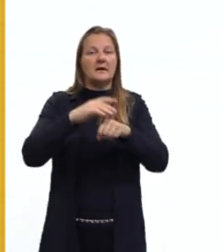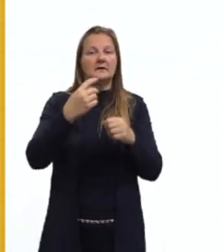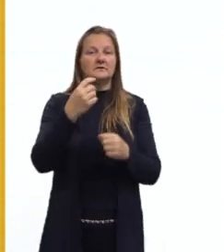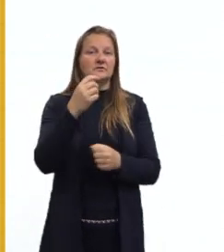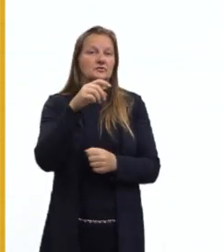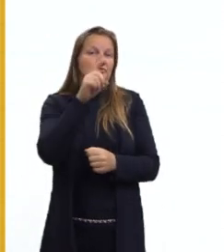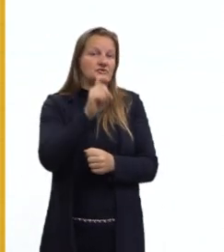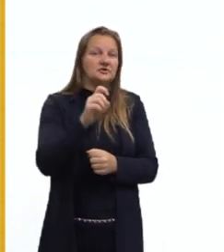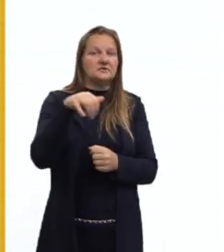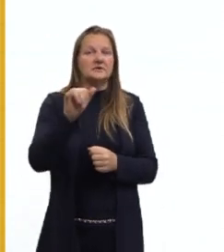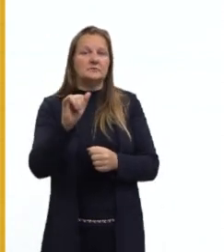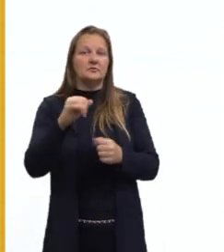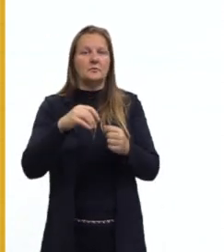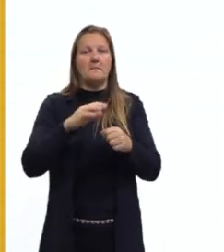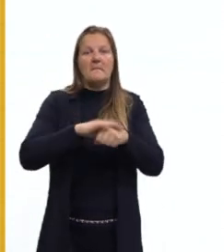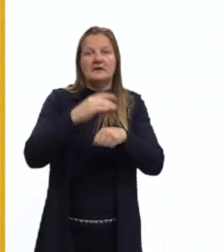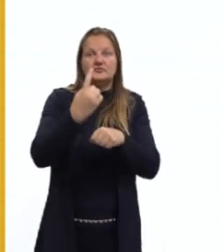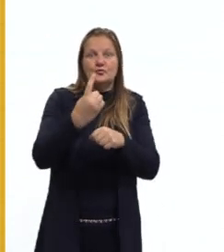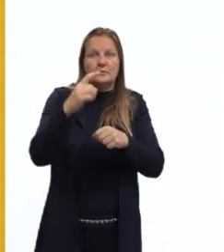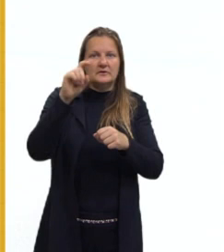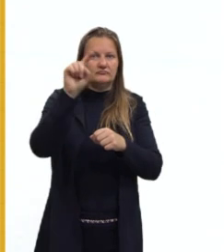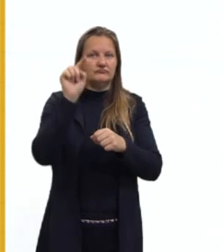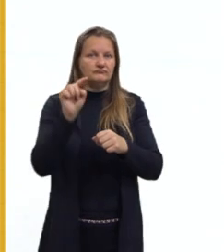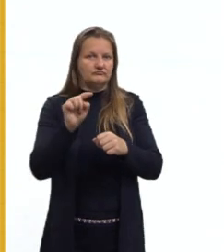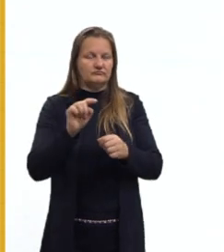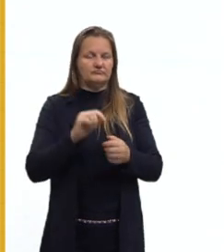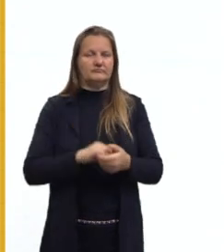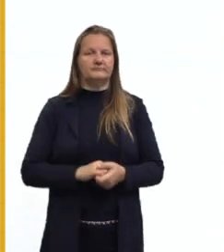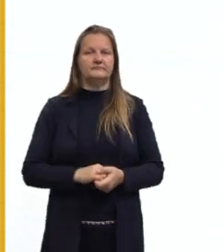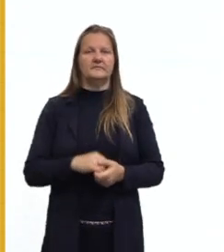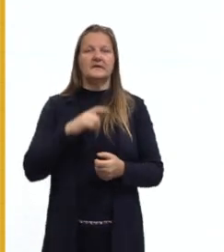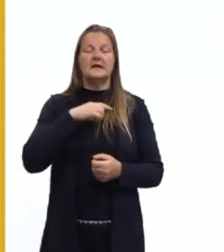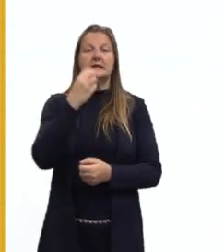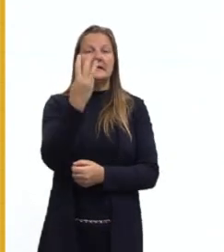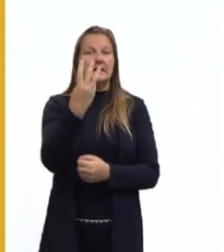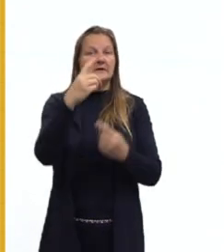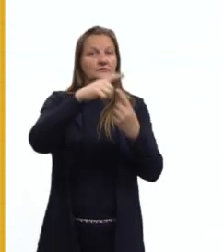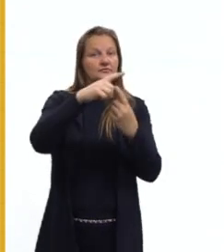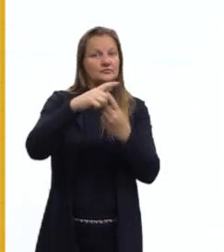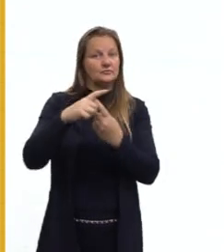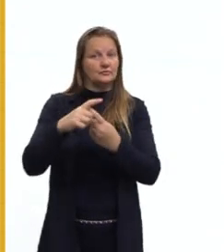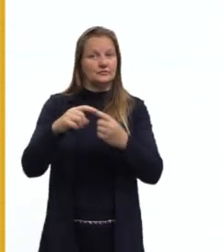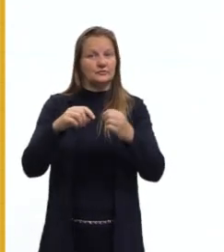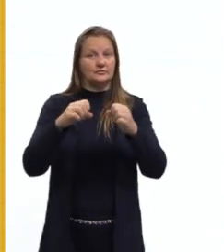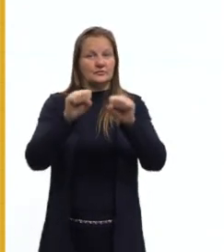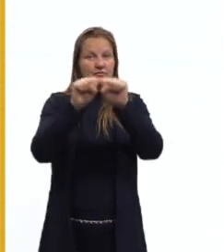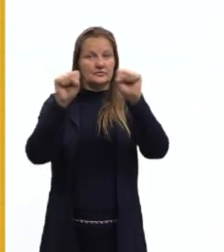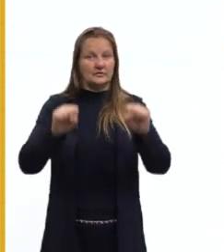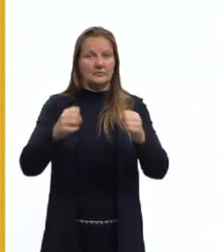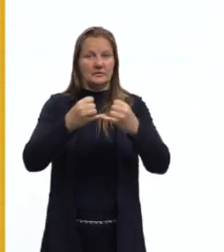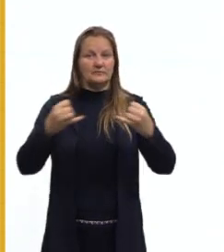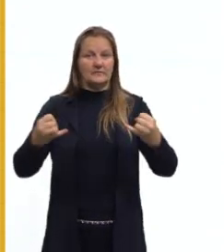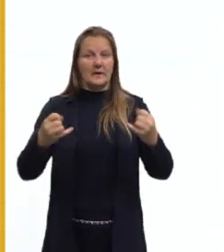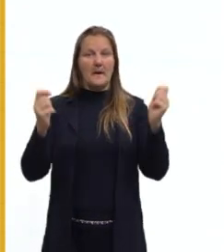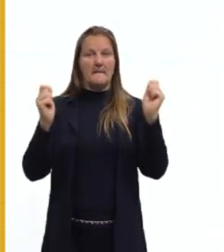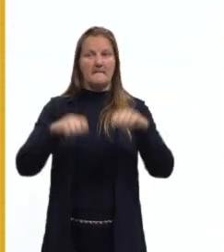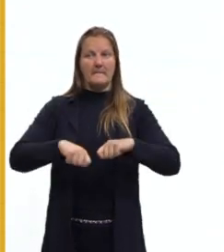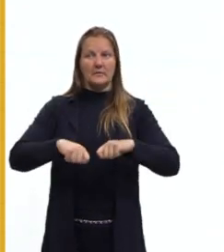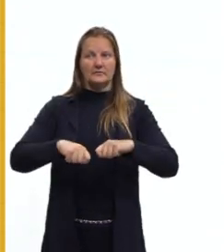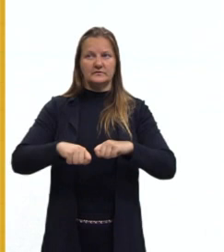incógnita vale dizer também que é três tipos de sistemas lineares então o sistema possível